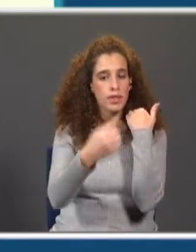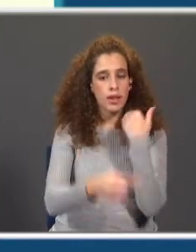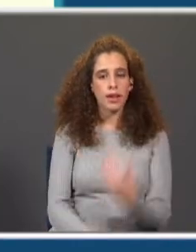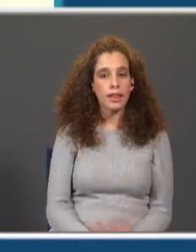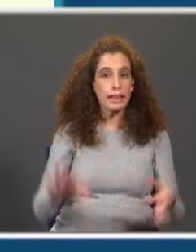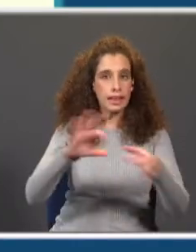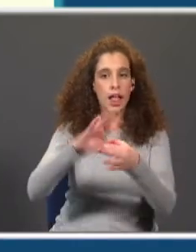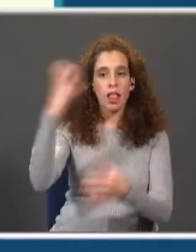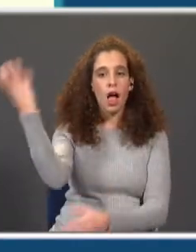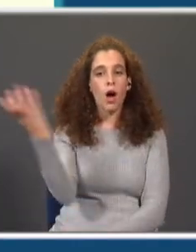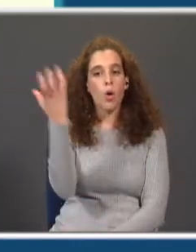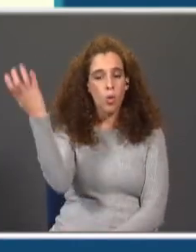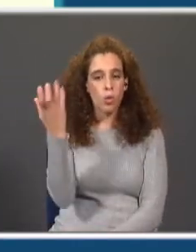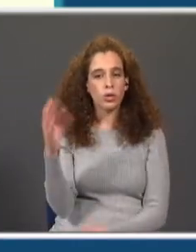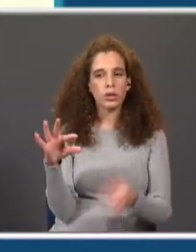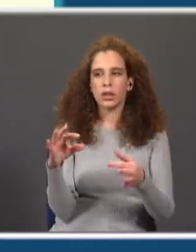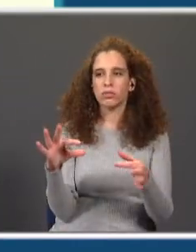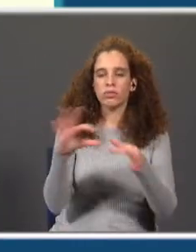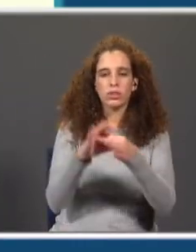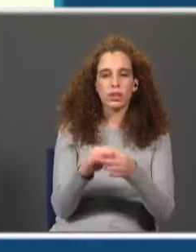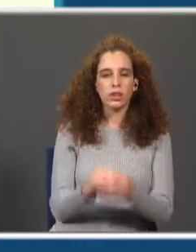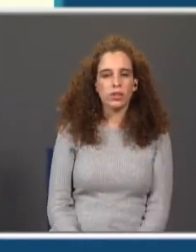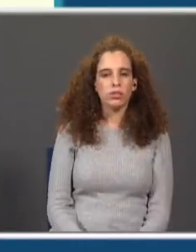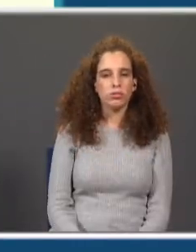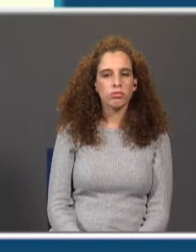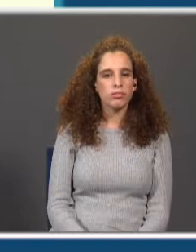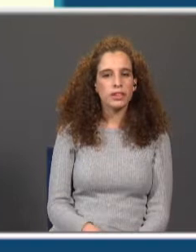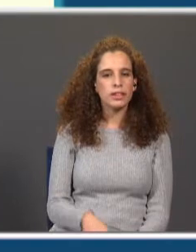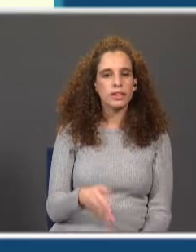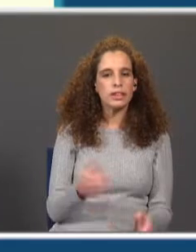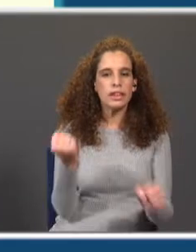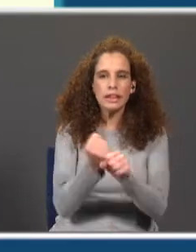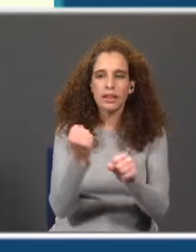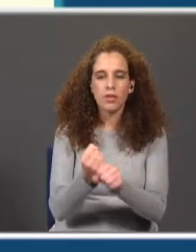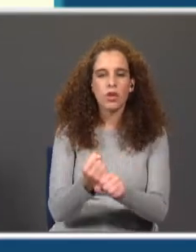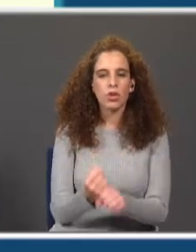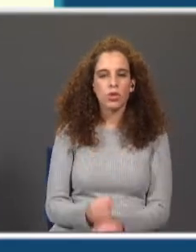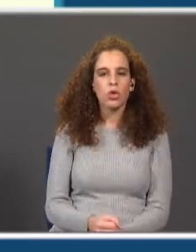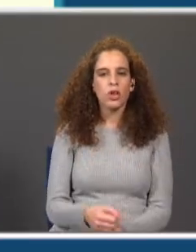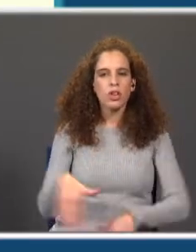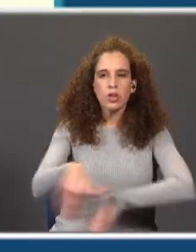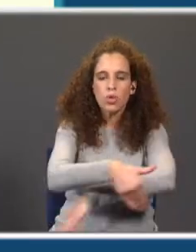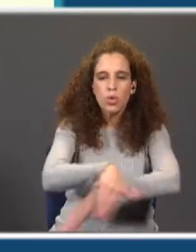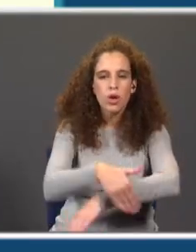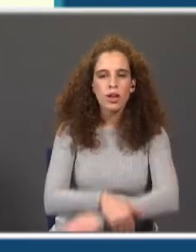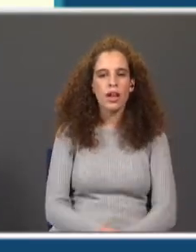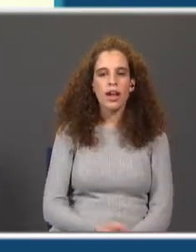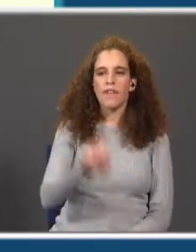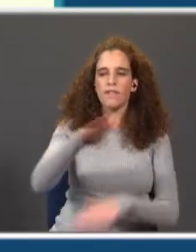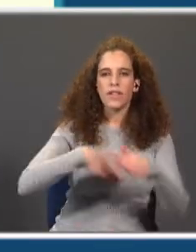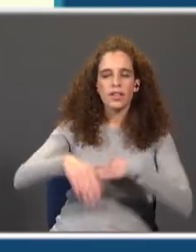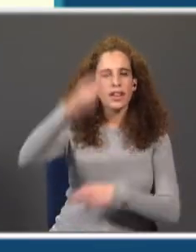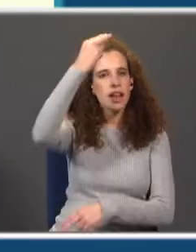Cultura e que está ligado a uma série de intervenções urbanas. A nossa ideia é fazer a história, as memórias, a